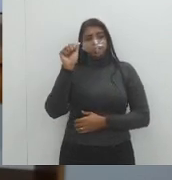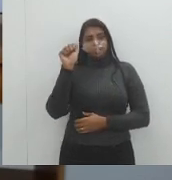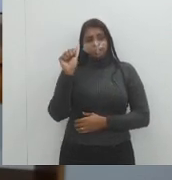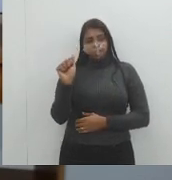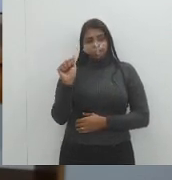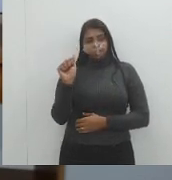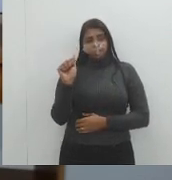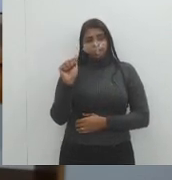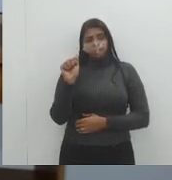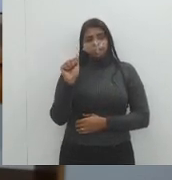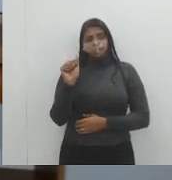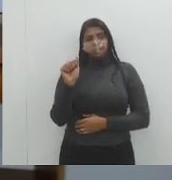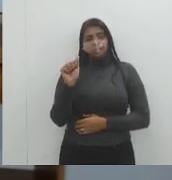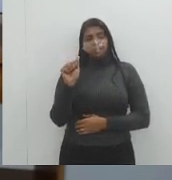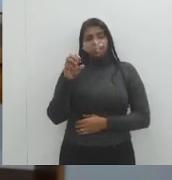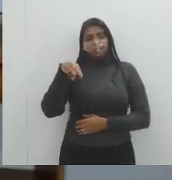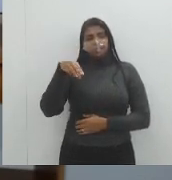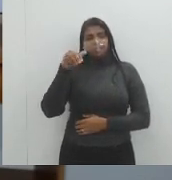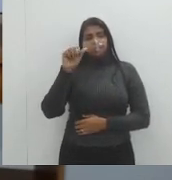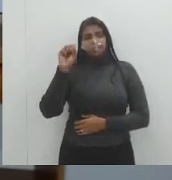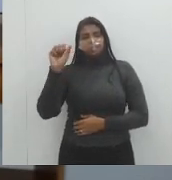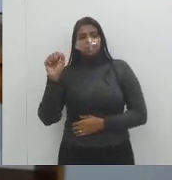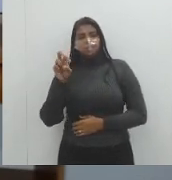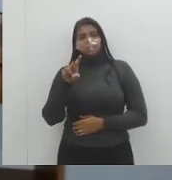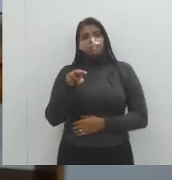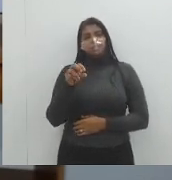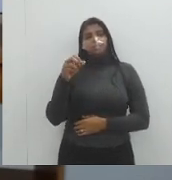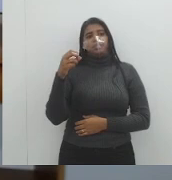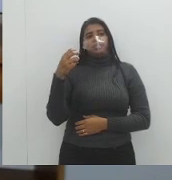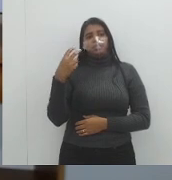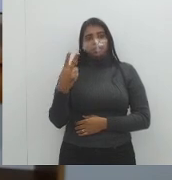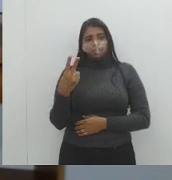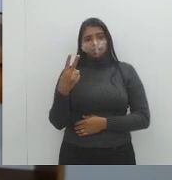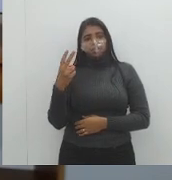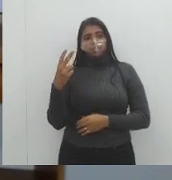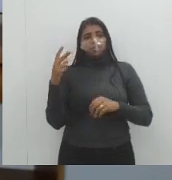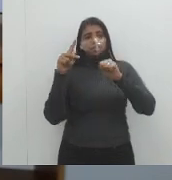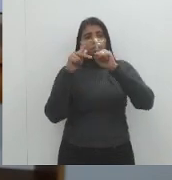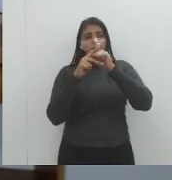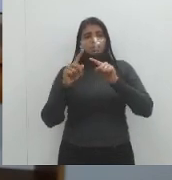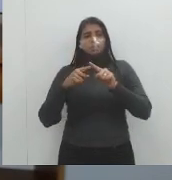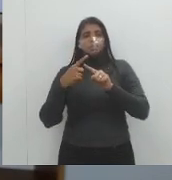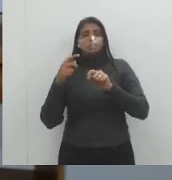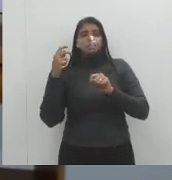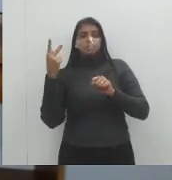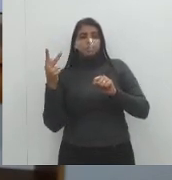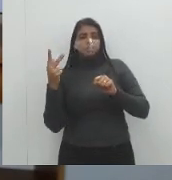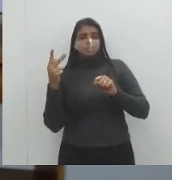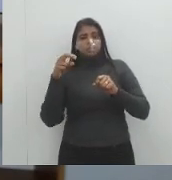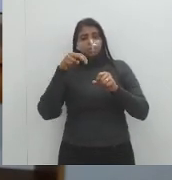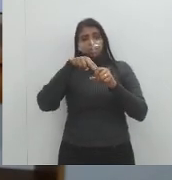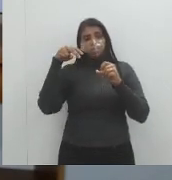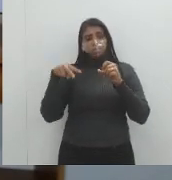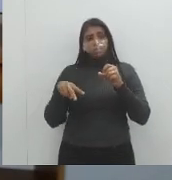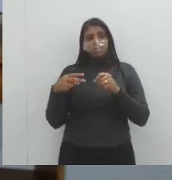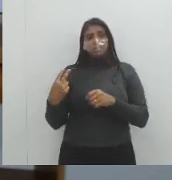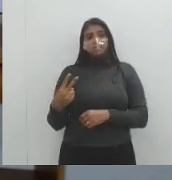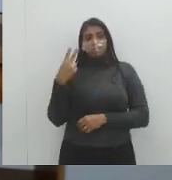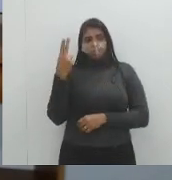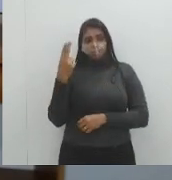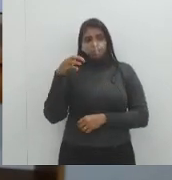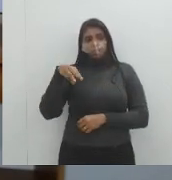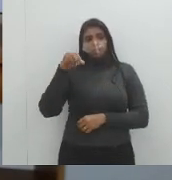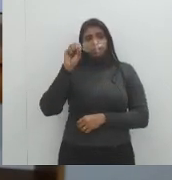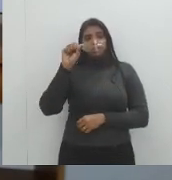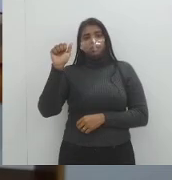A, que é a massa, igual a 2 prótons, mais 2 nêutrons. 2 mais 2, 4. O valor da massa é 4.